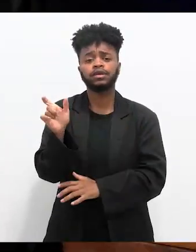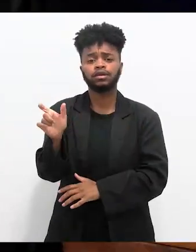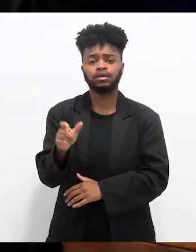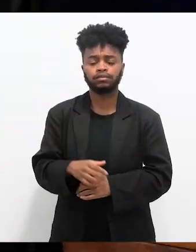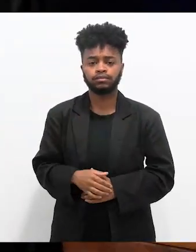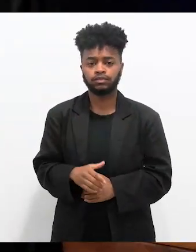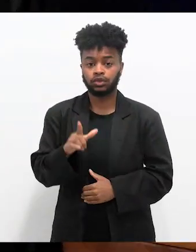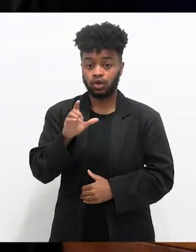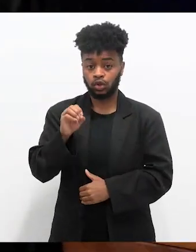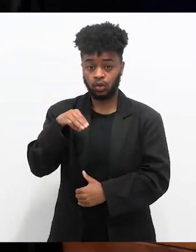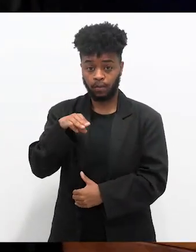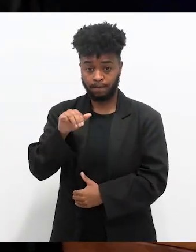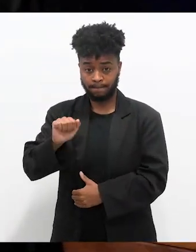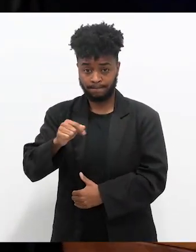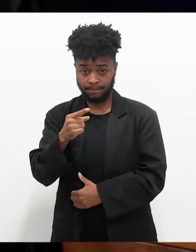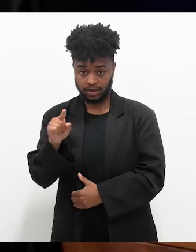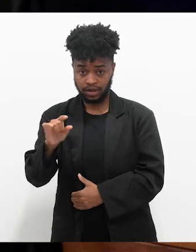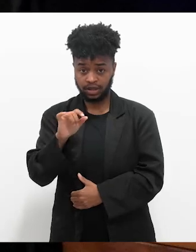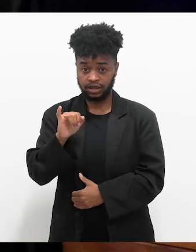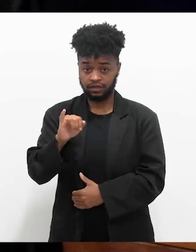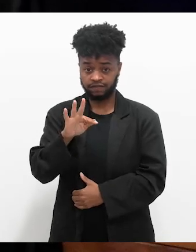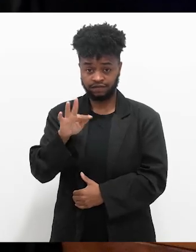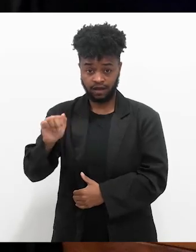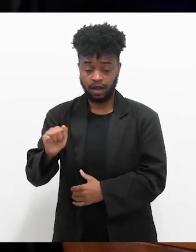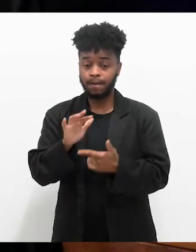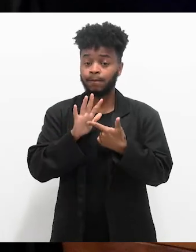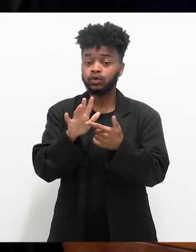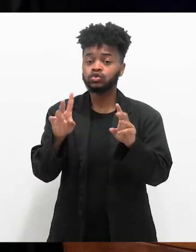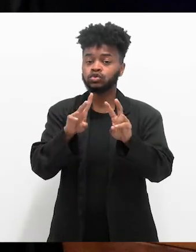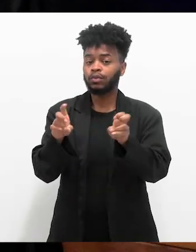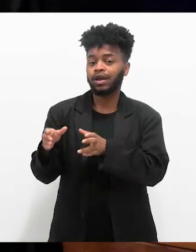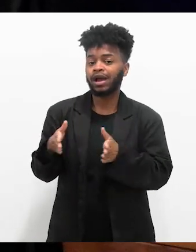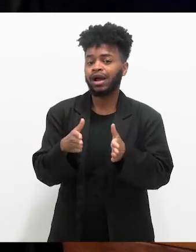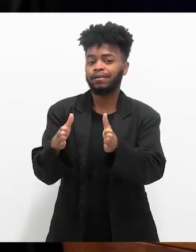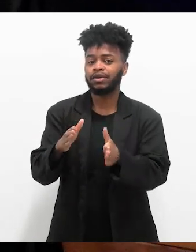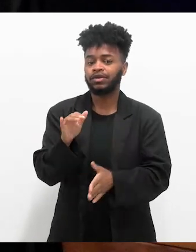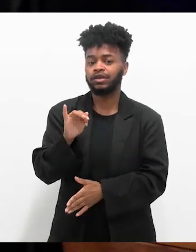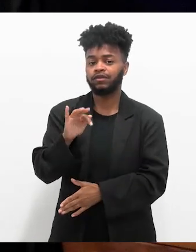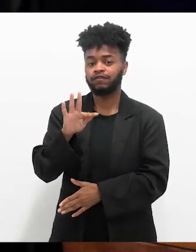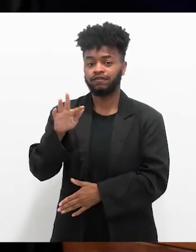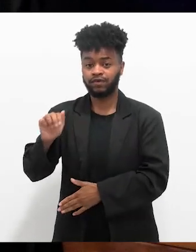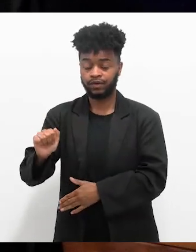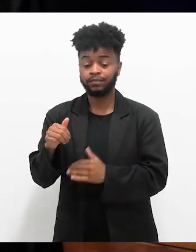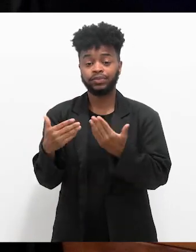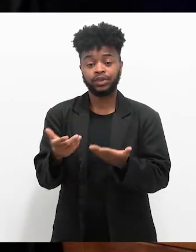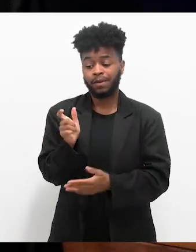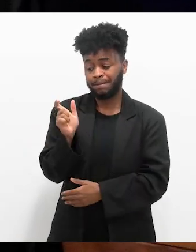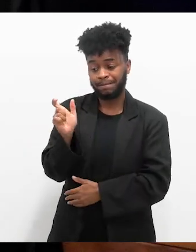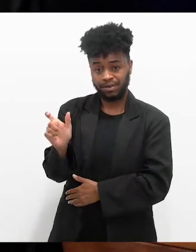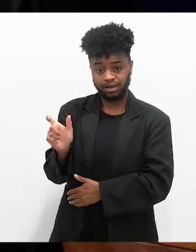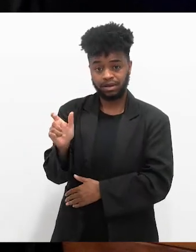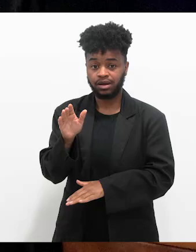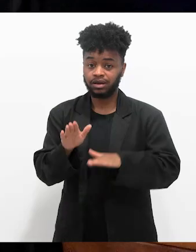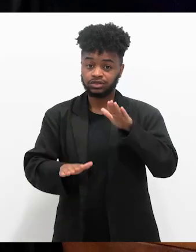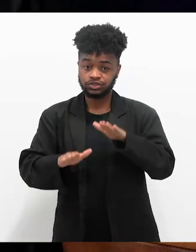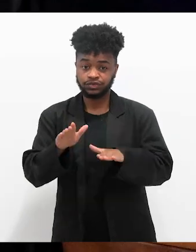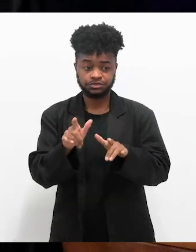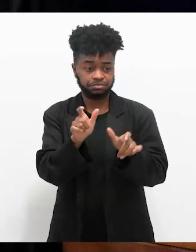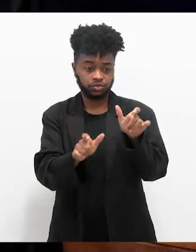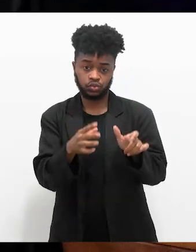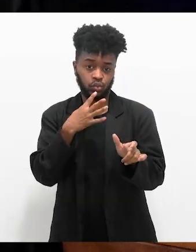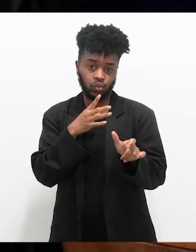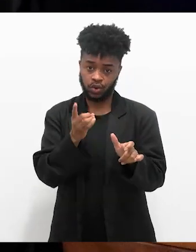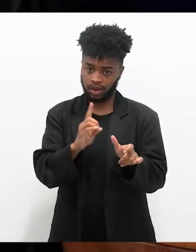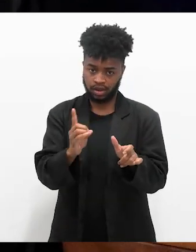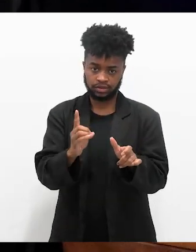Ifá Lucumí, na verdade, vamos falar sobre o caminho de Ifá. E o caminho de Ifá Lucumí, essa palavra que muitas das vezes não é conhecida no